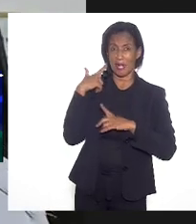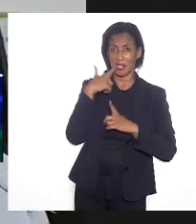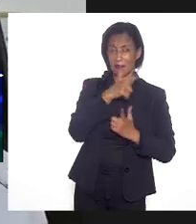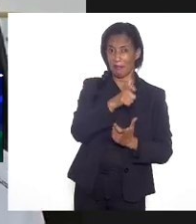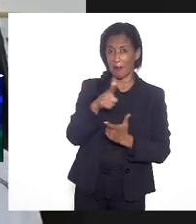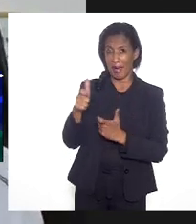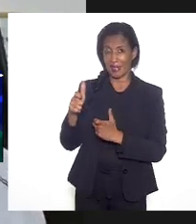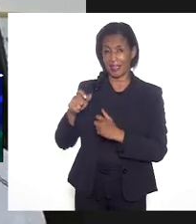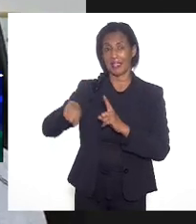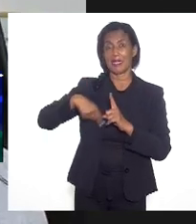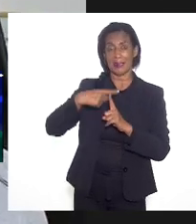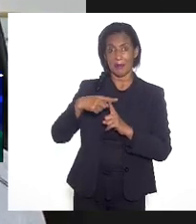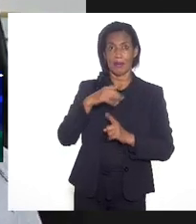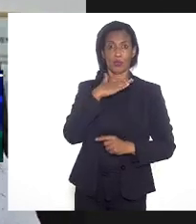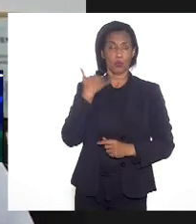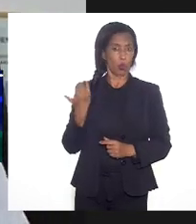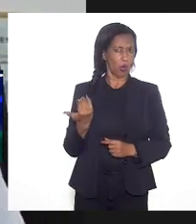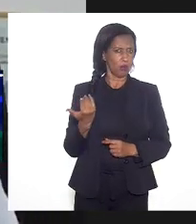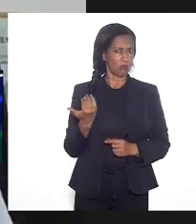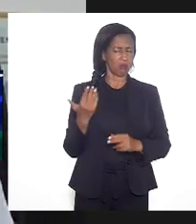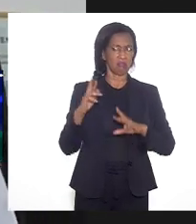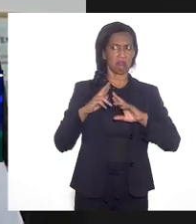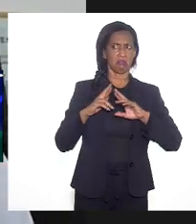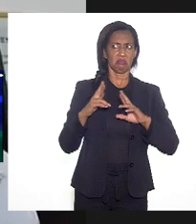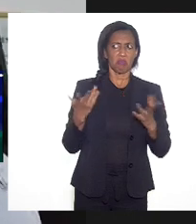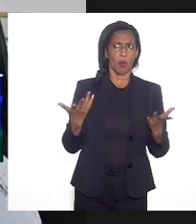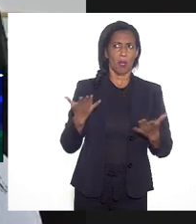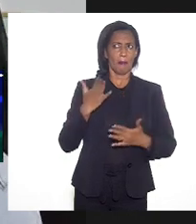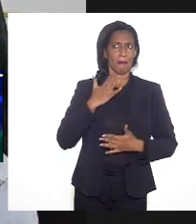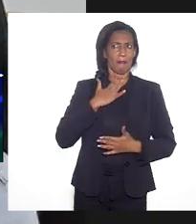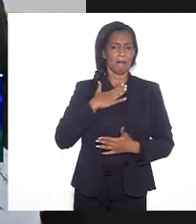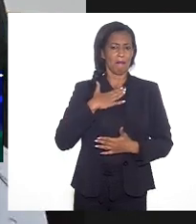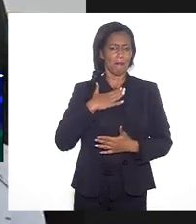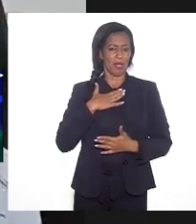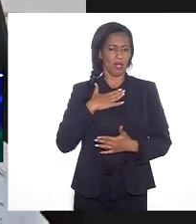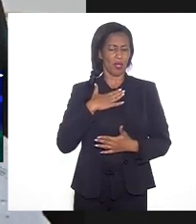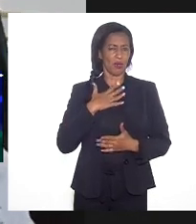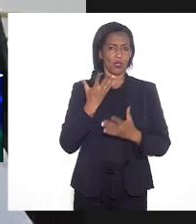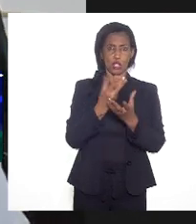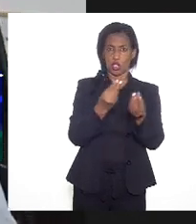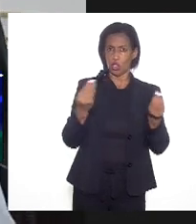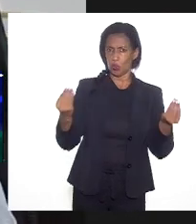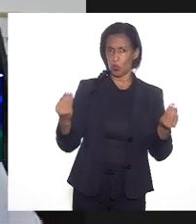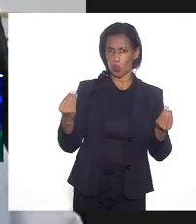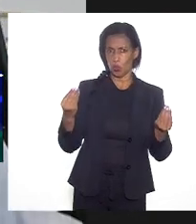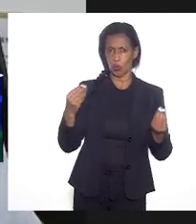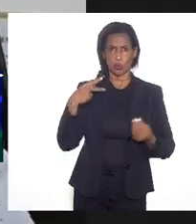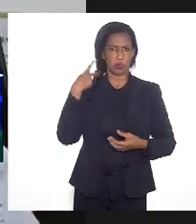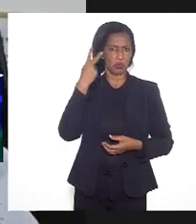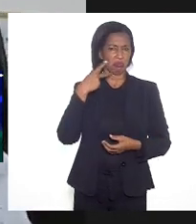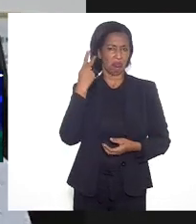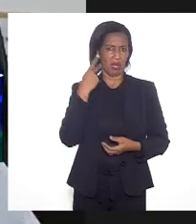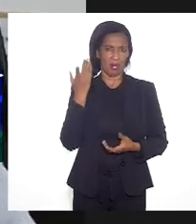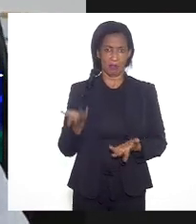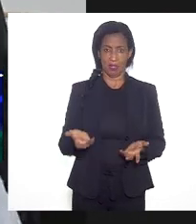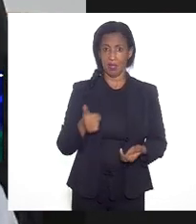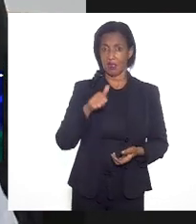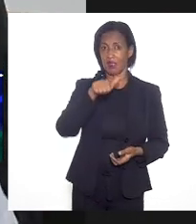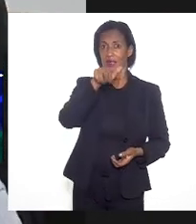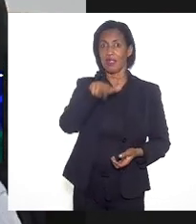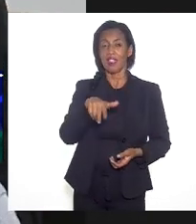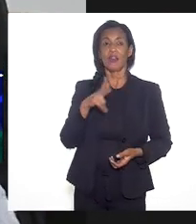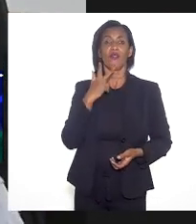morre, não é um discurso meu e não é dos discursos de muitos parlamentares. Quem diz isso é o